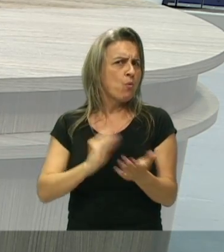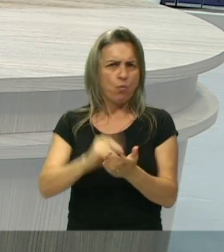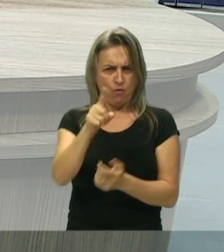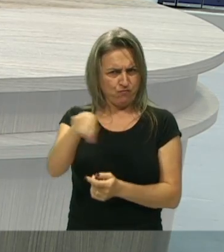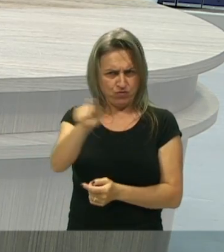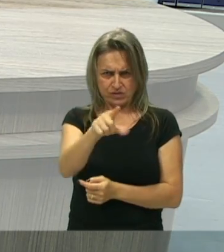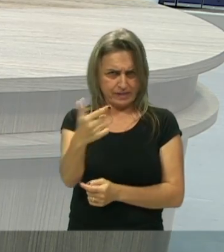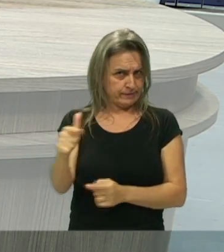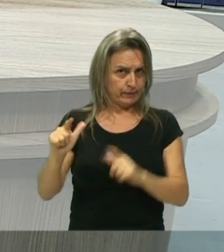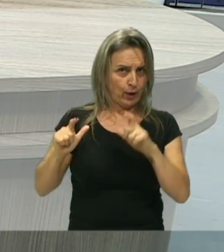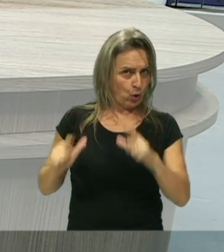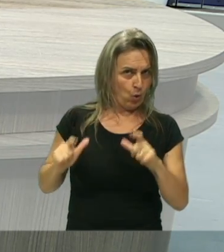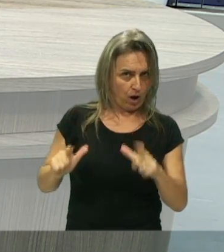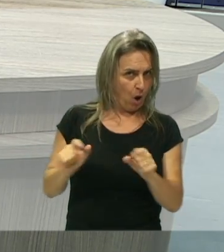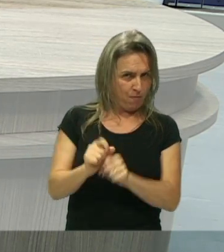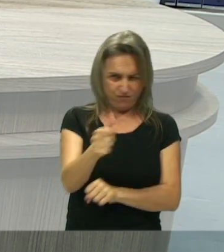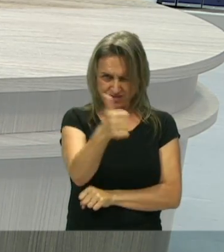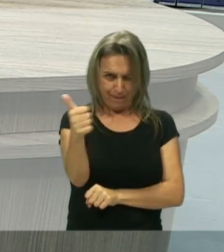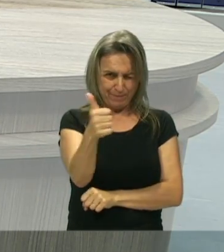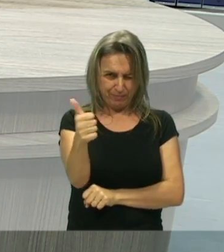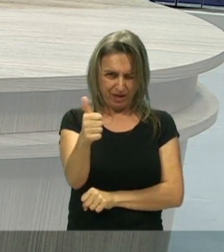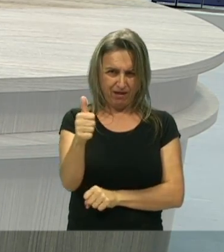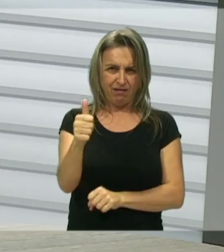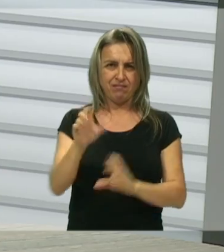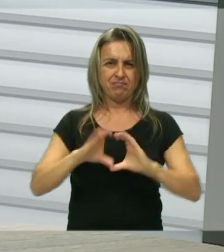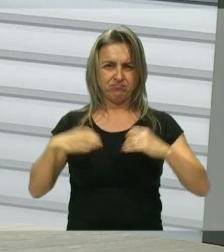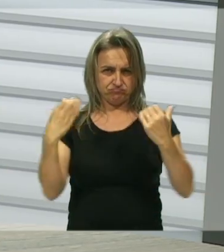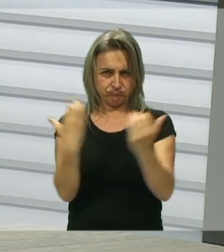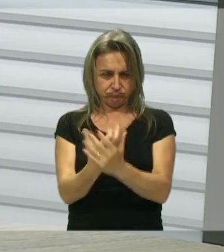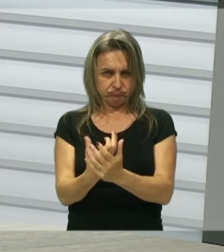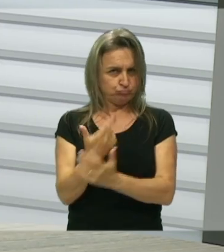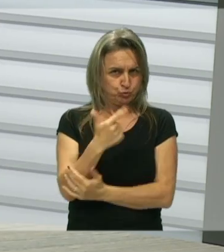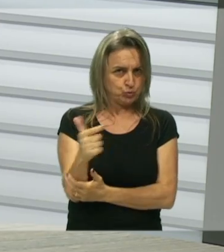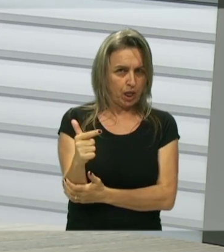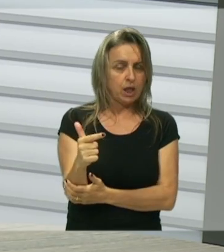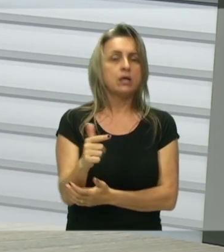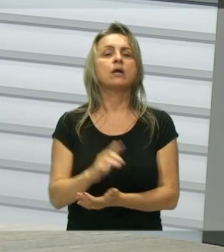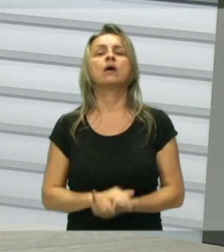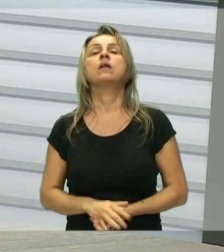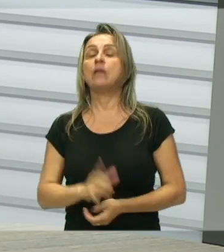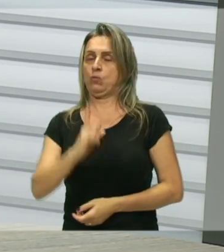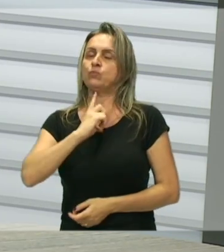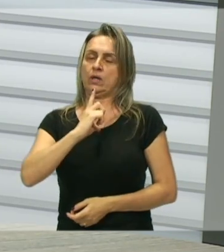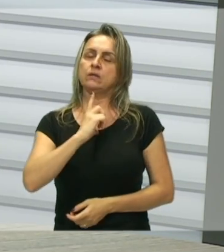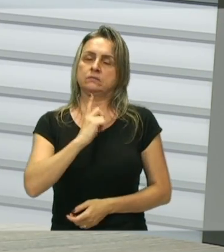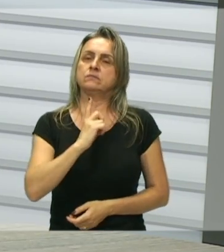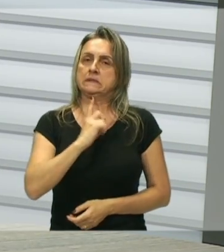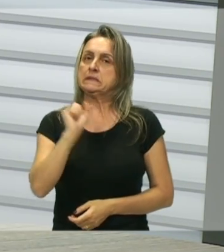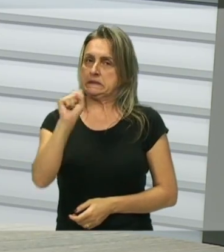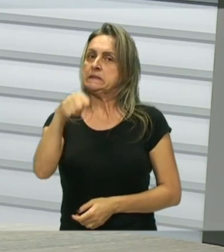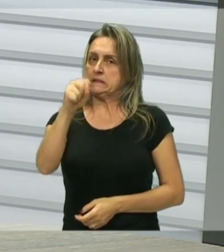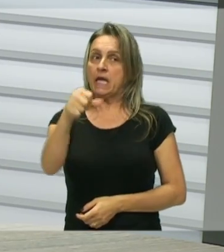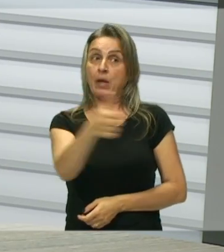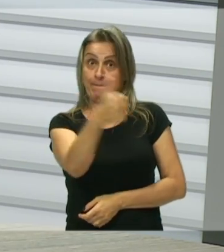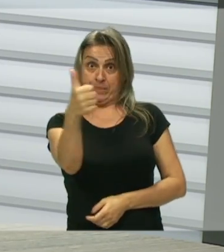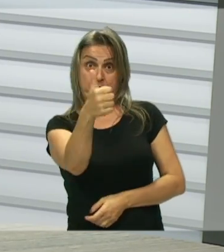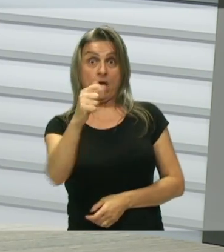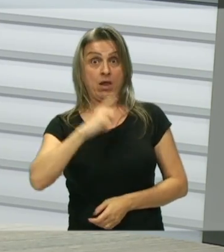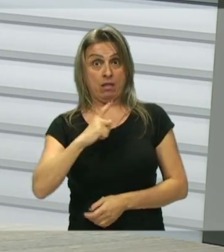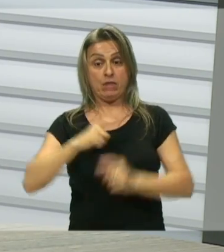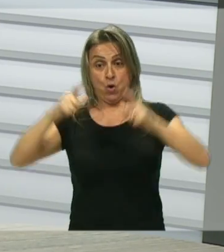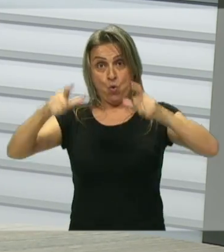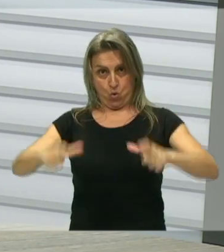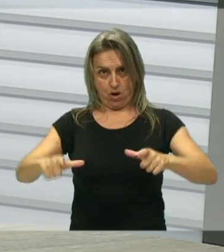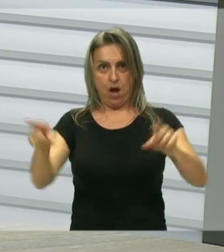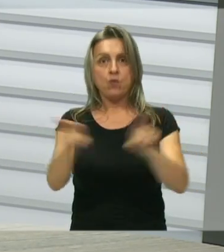fazer a primeira pré-conferência? Não. Na verdade, a primeira pré-conferência já tem local. Já tem local e data